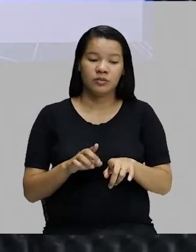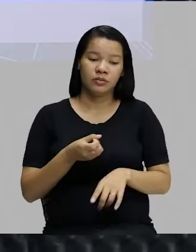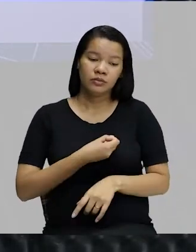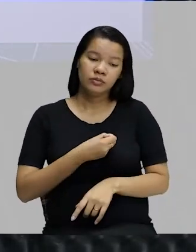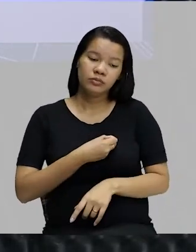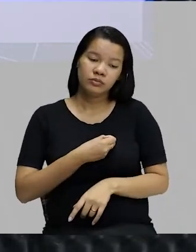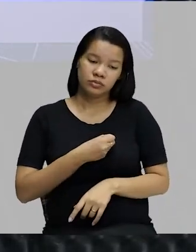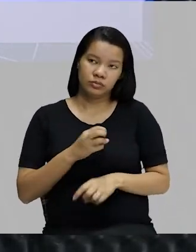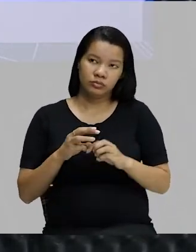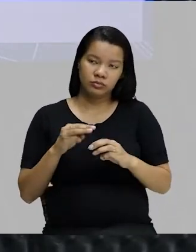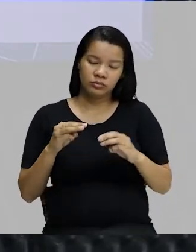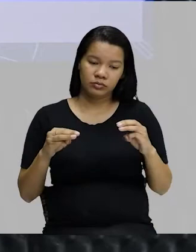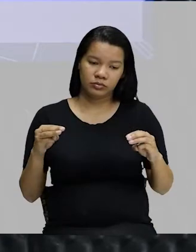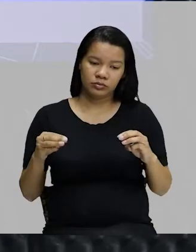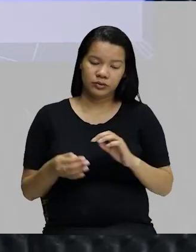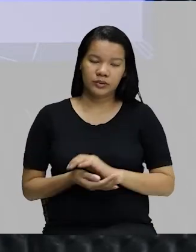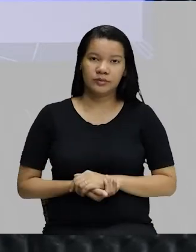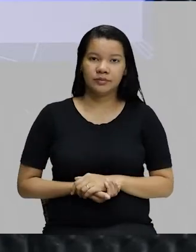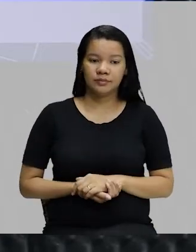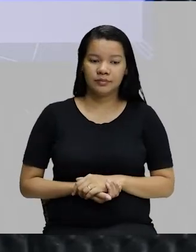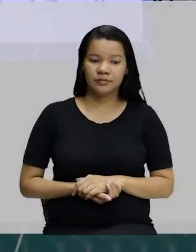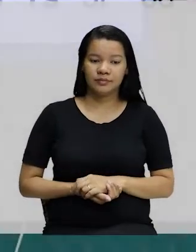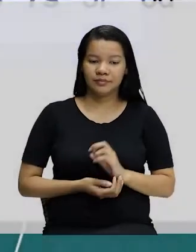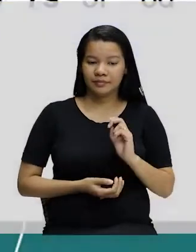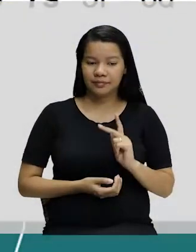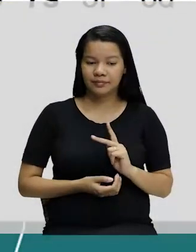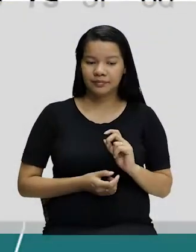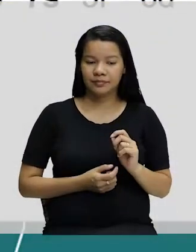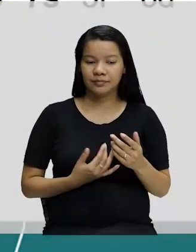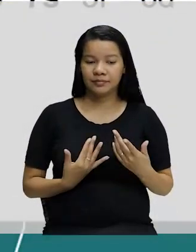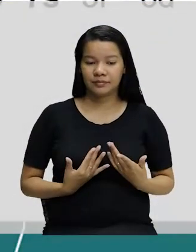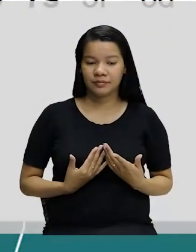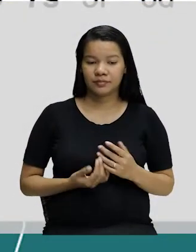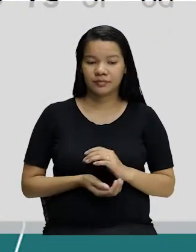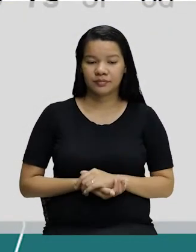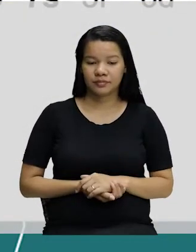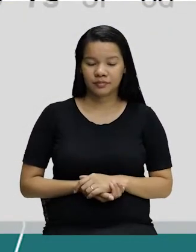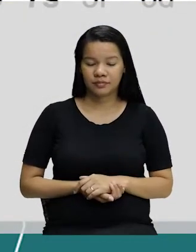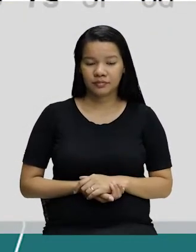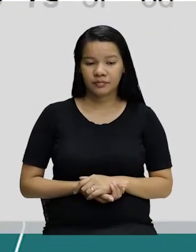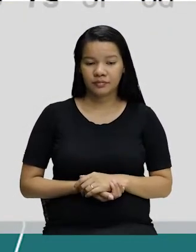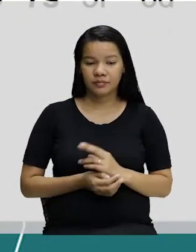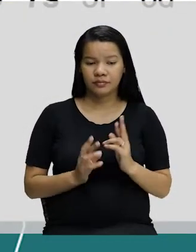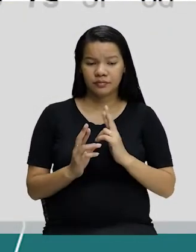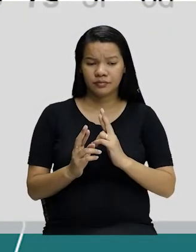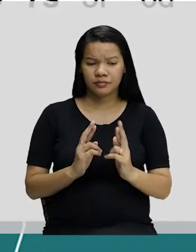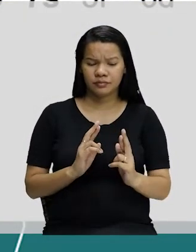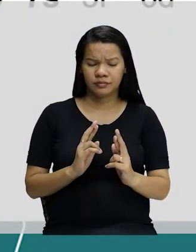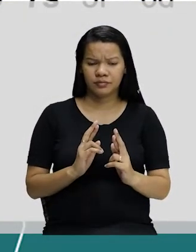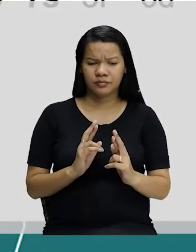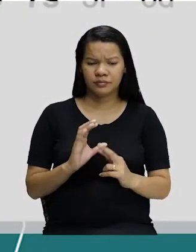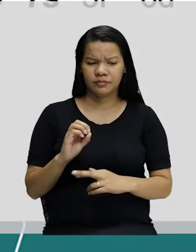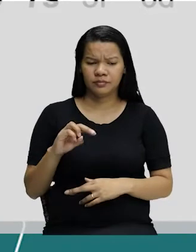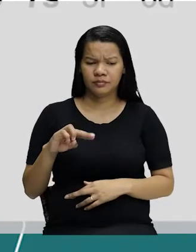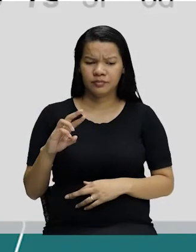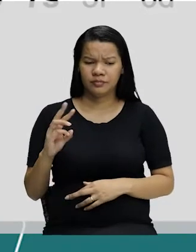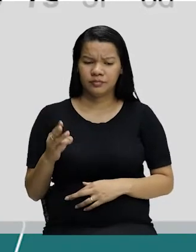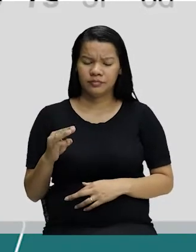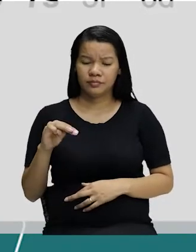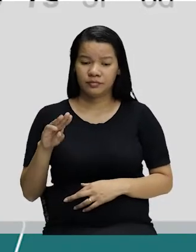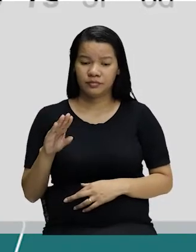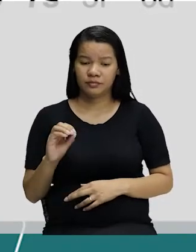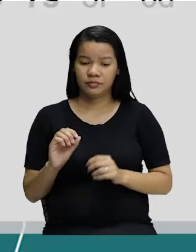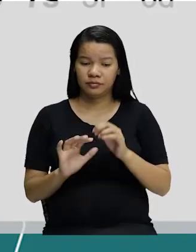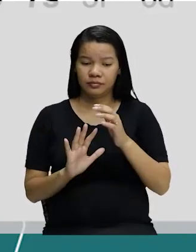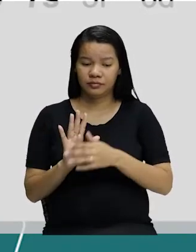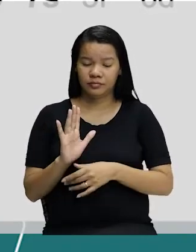nuclídeo, certo? Então, olha só, o criptônio ele reagiu com o chumbo, certo? Formando o